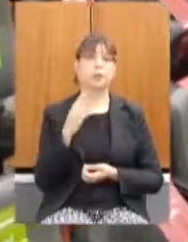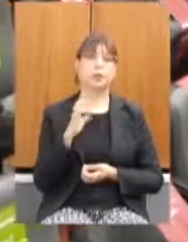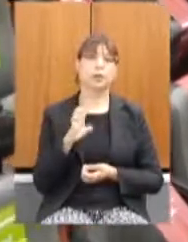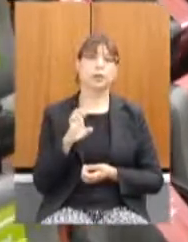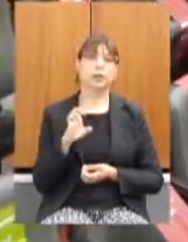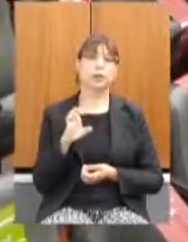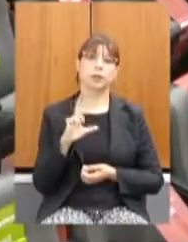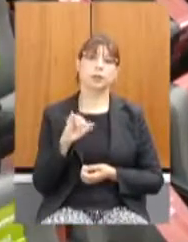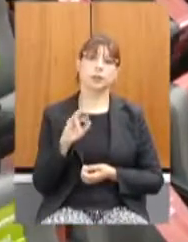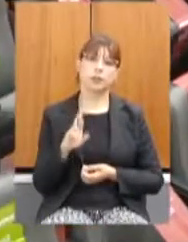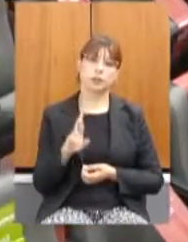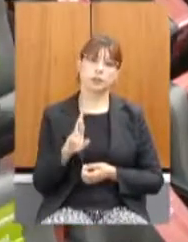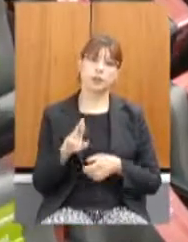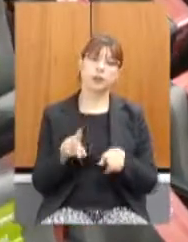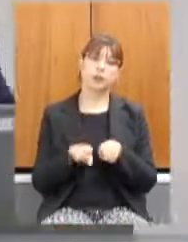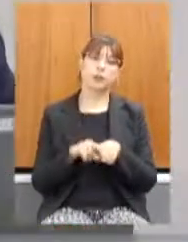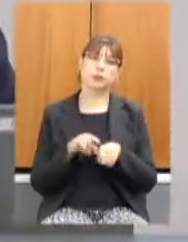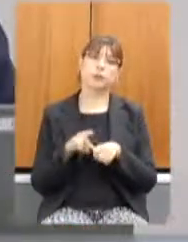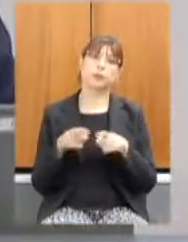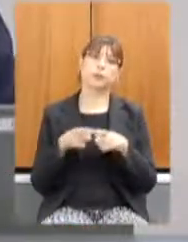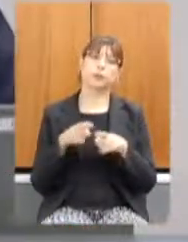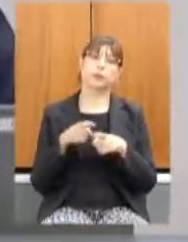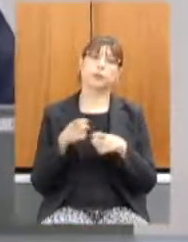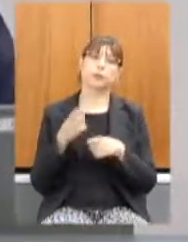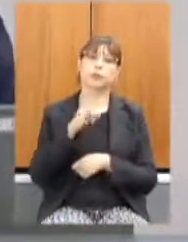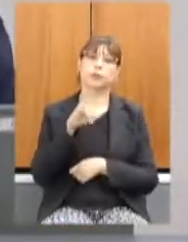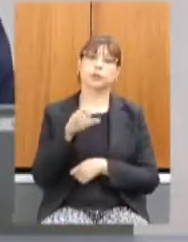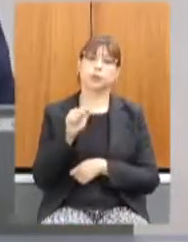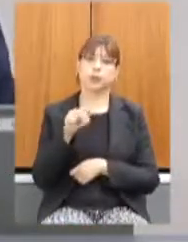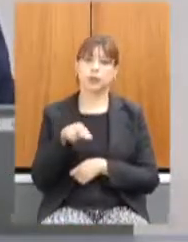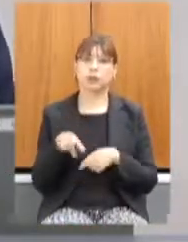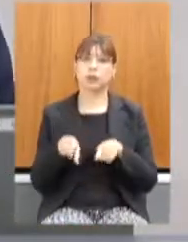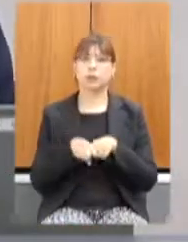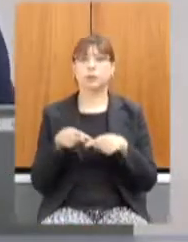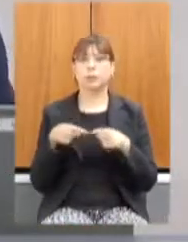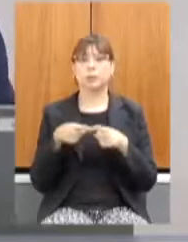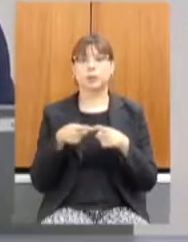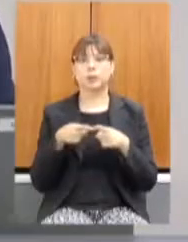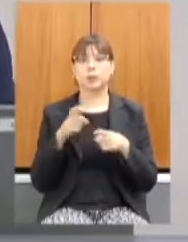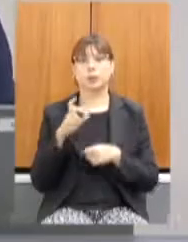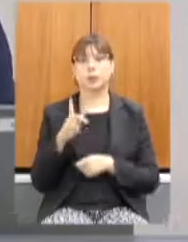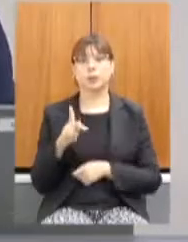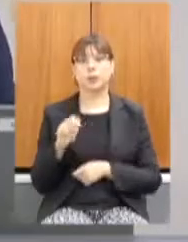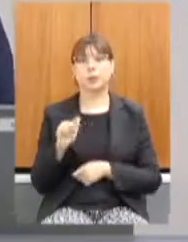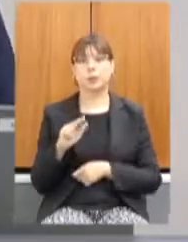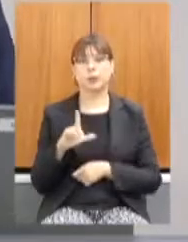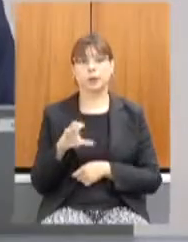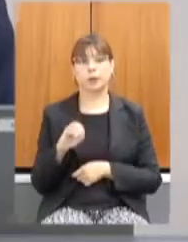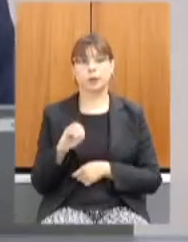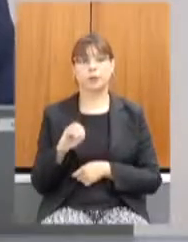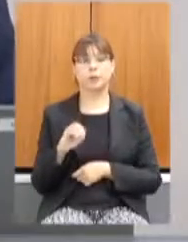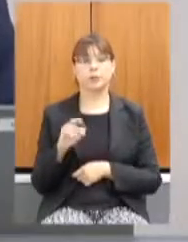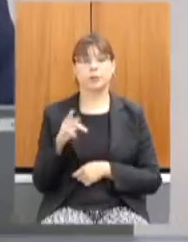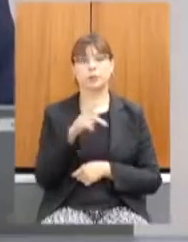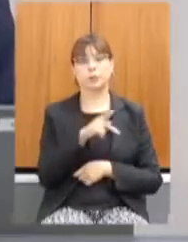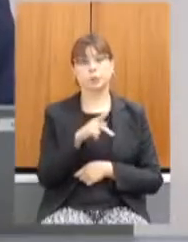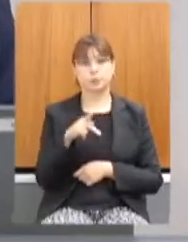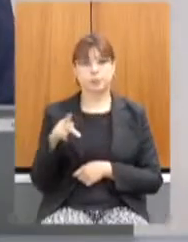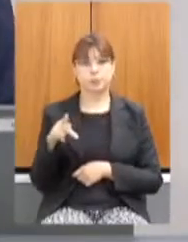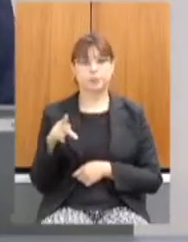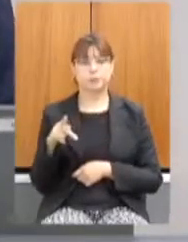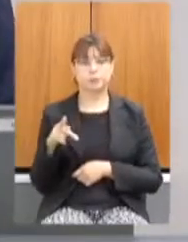tá arquinho do Dr Jean Freire Dr Paulo essa essa presidência fará